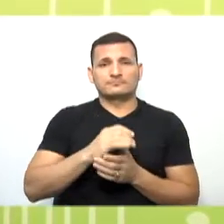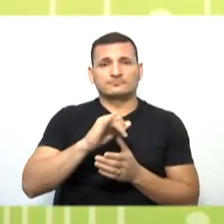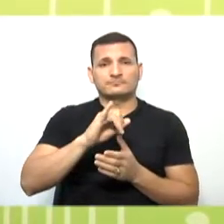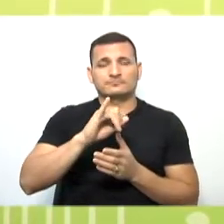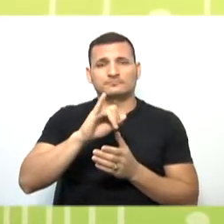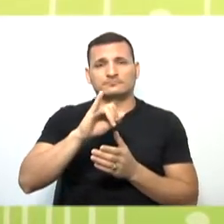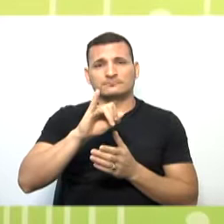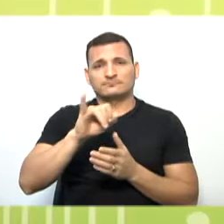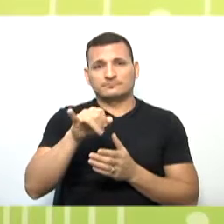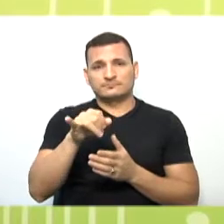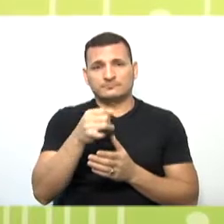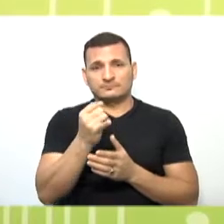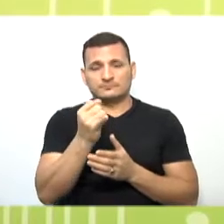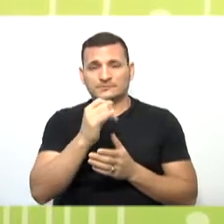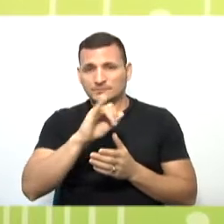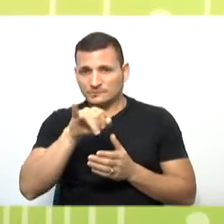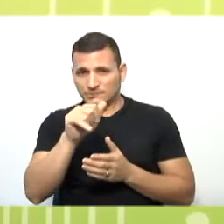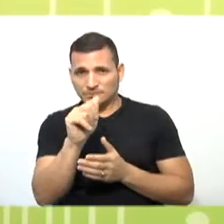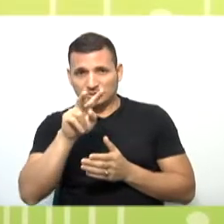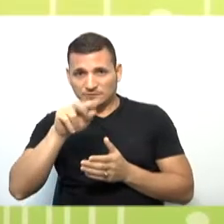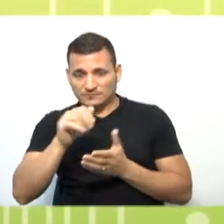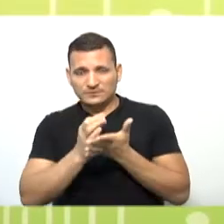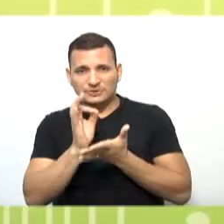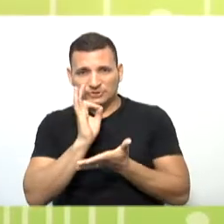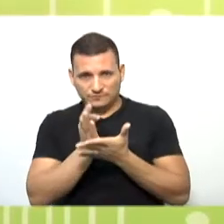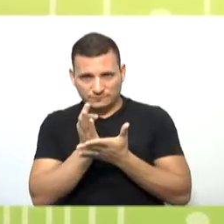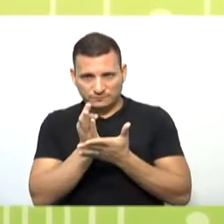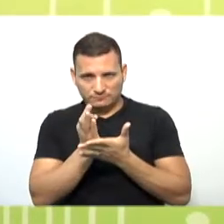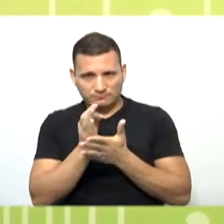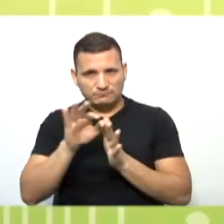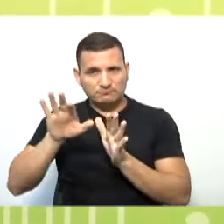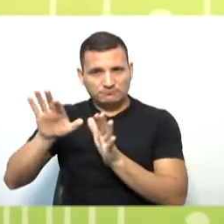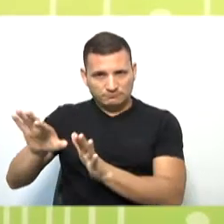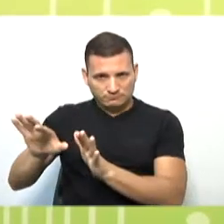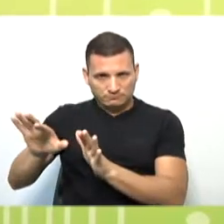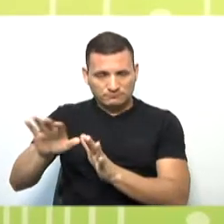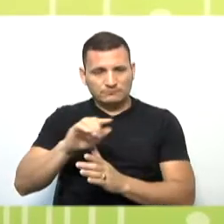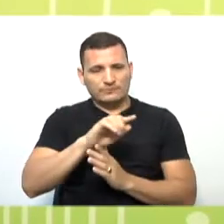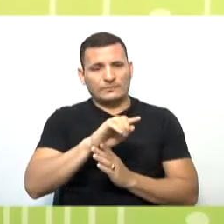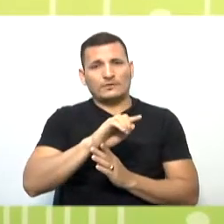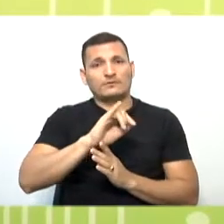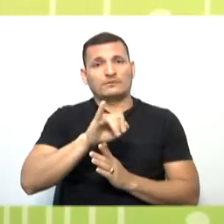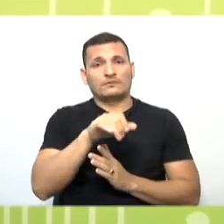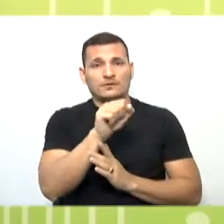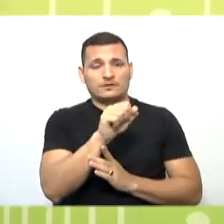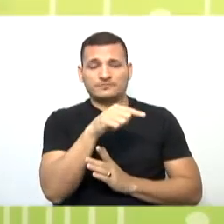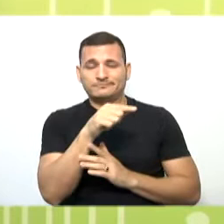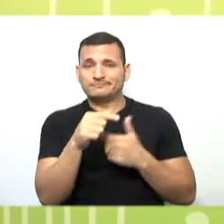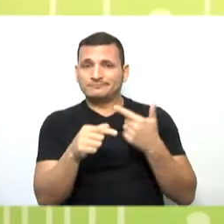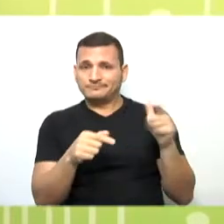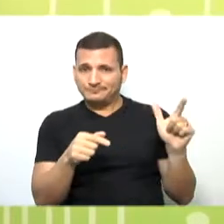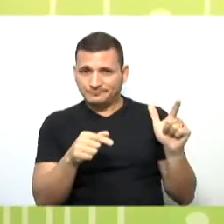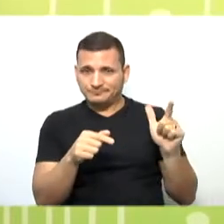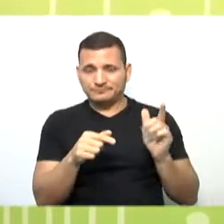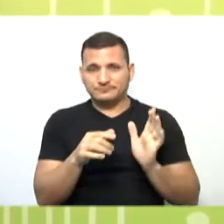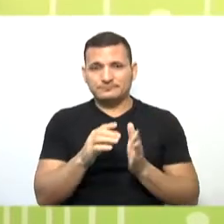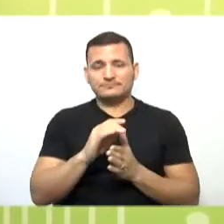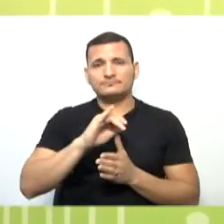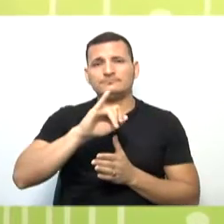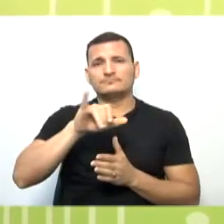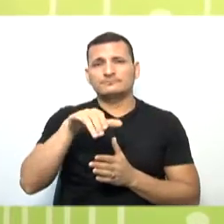Java é uma coisa, JavaScript é outra. Então, o JavaScript ele é voltado